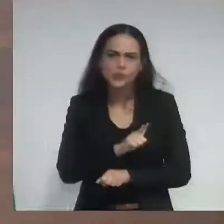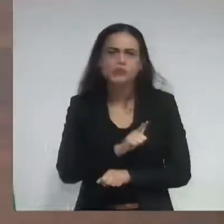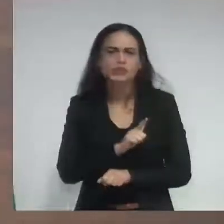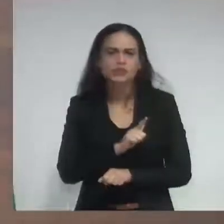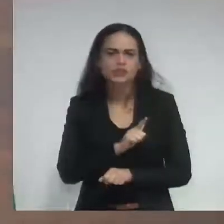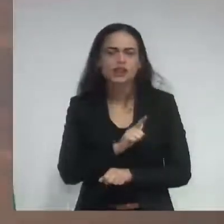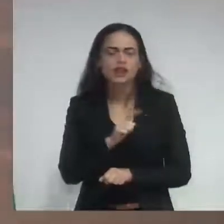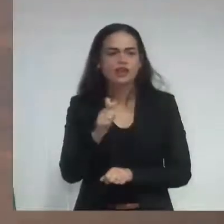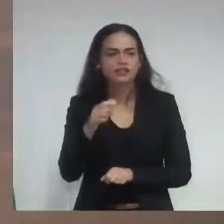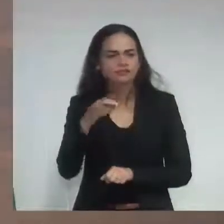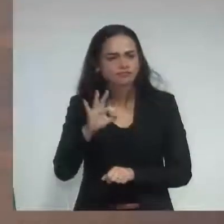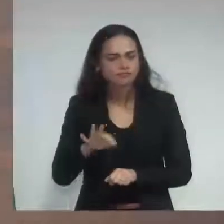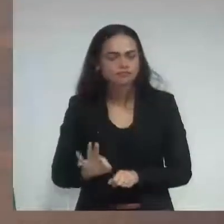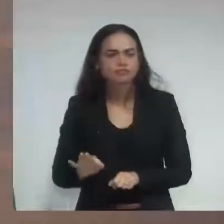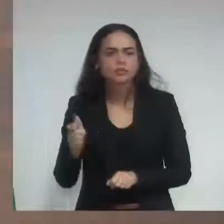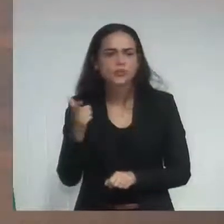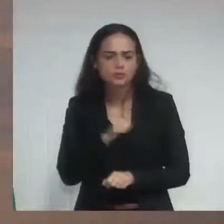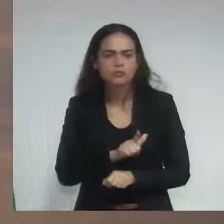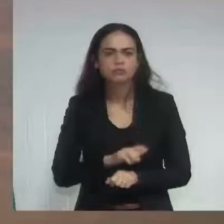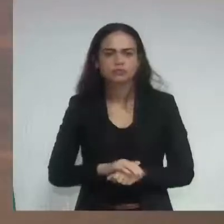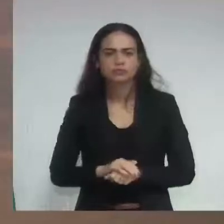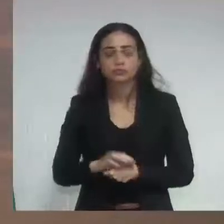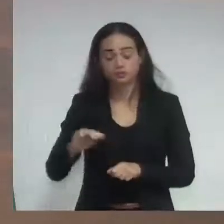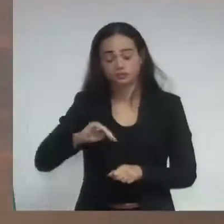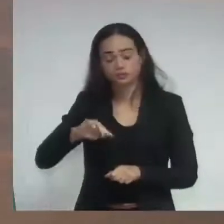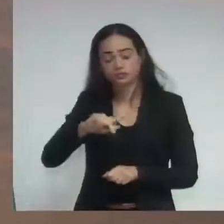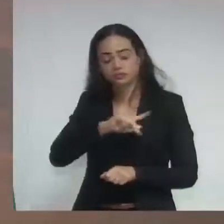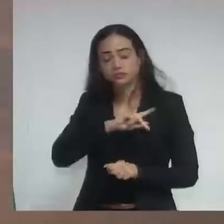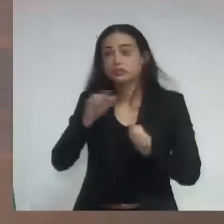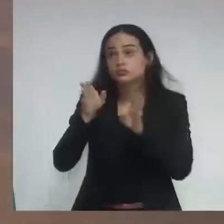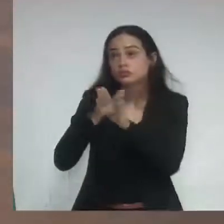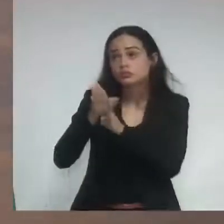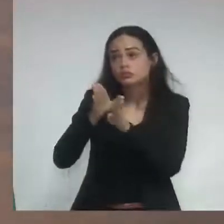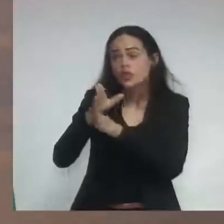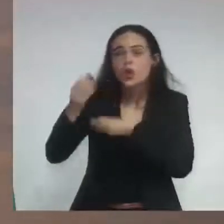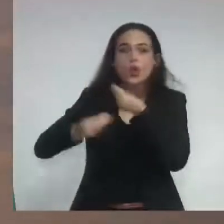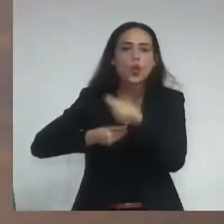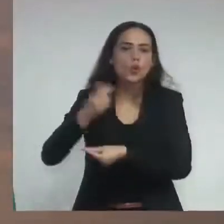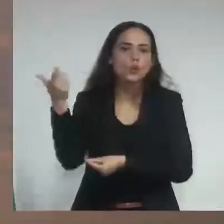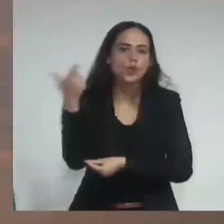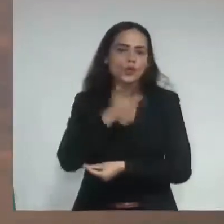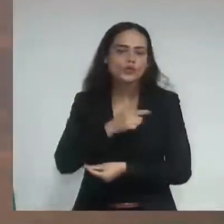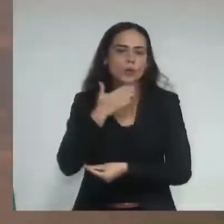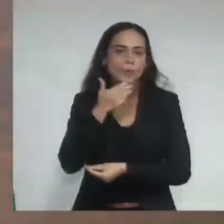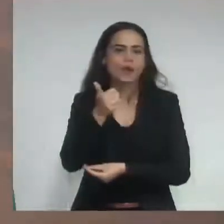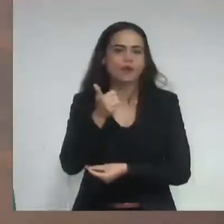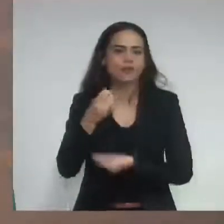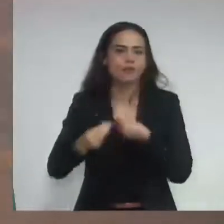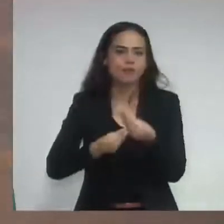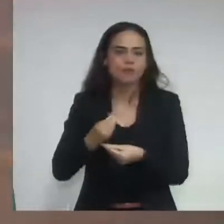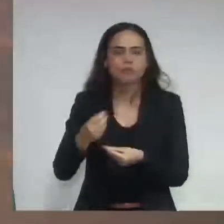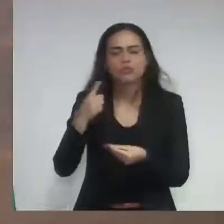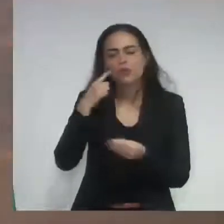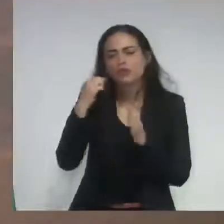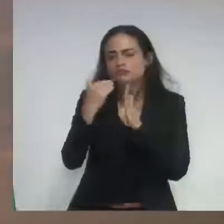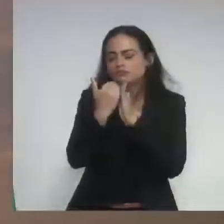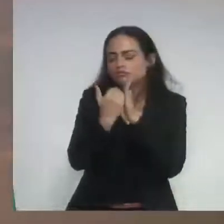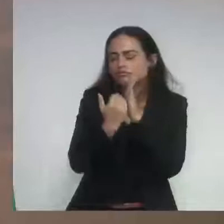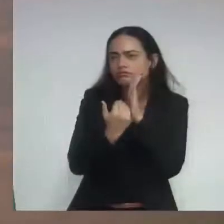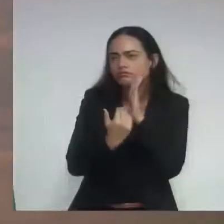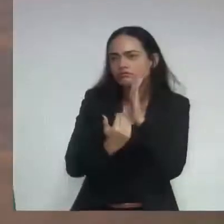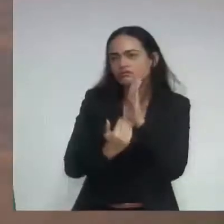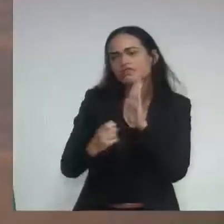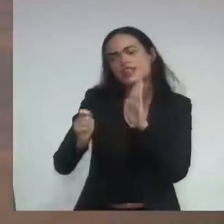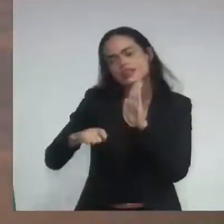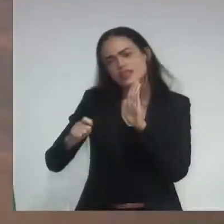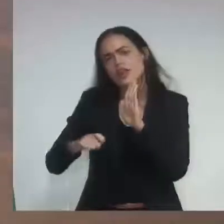que o Ministério Público de Contas orienta o governo a fazer algumas ações para corrigir. Falar, isso aqui é tolerável. Se fosse só essas